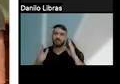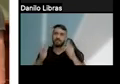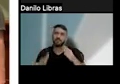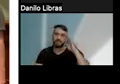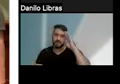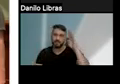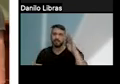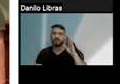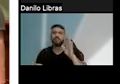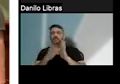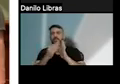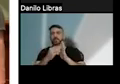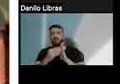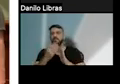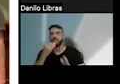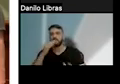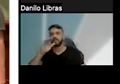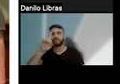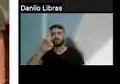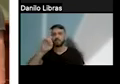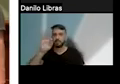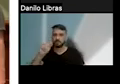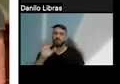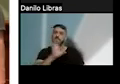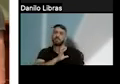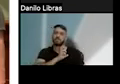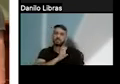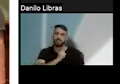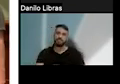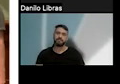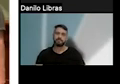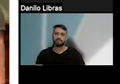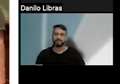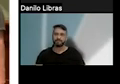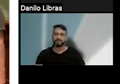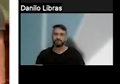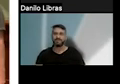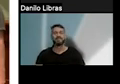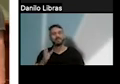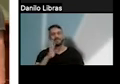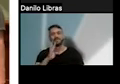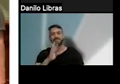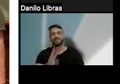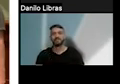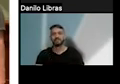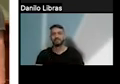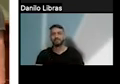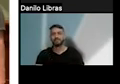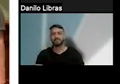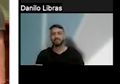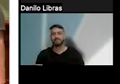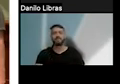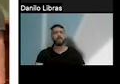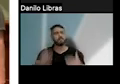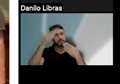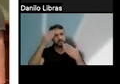principalmente nesse modelo de dieta, que é uma coisa que sempre me apaixonei muito. Muito legal. Bom, gente, muito